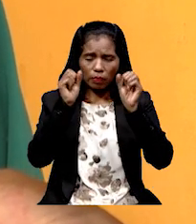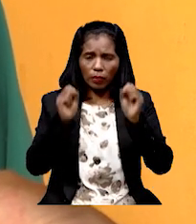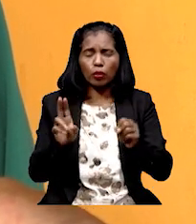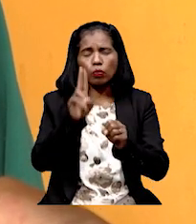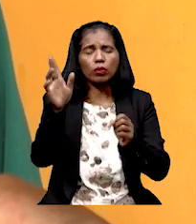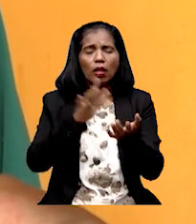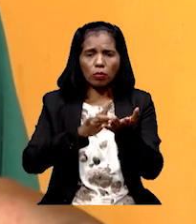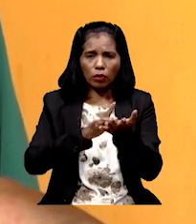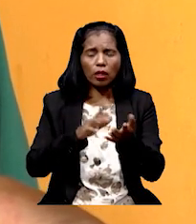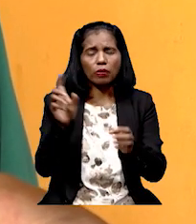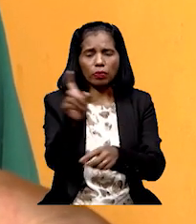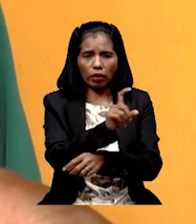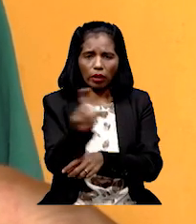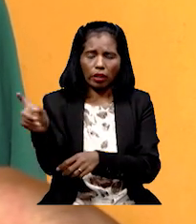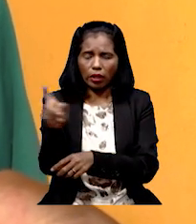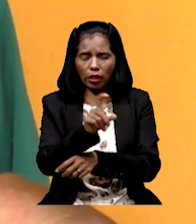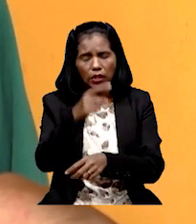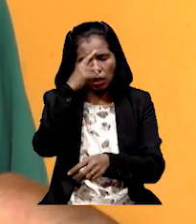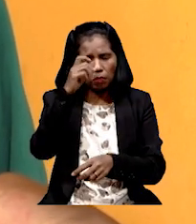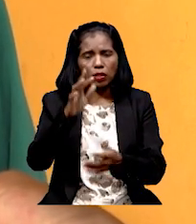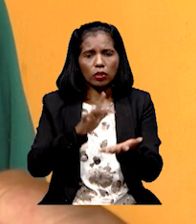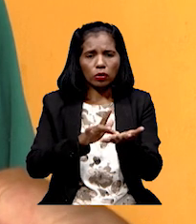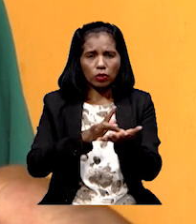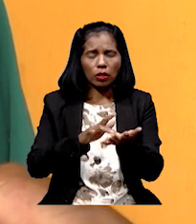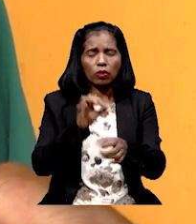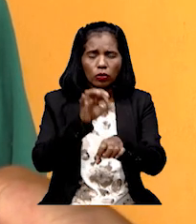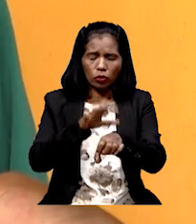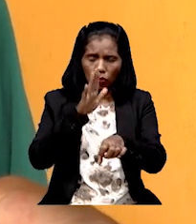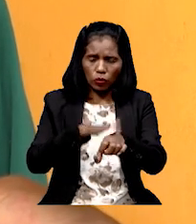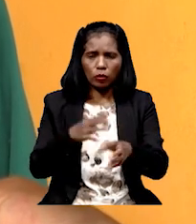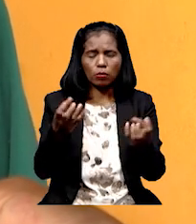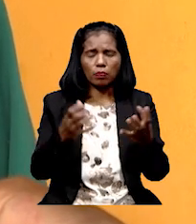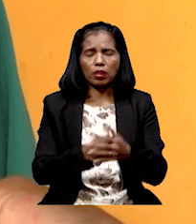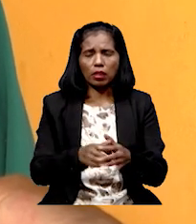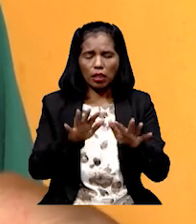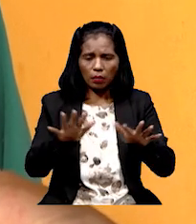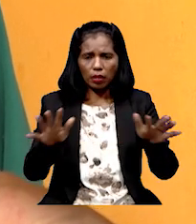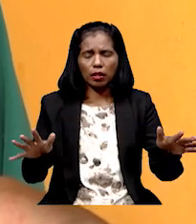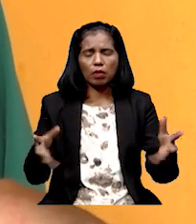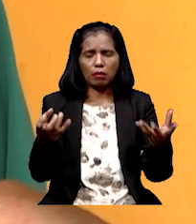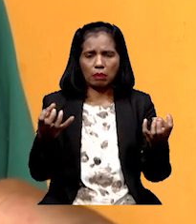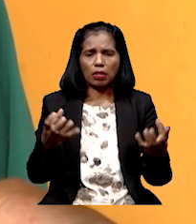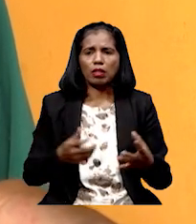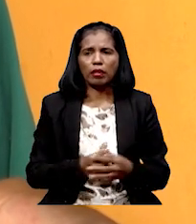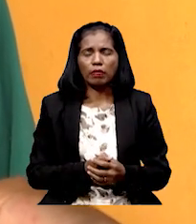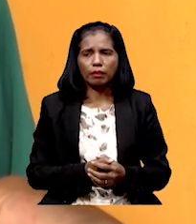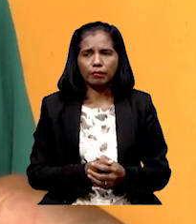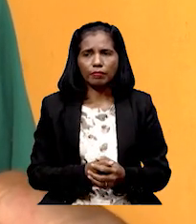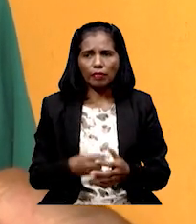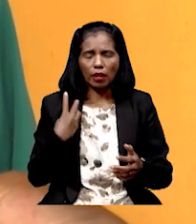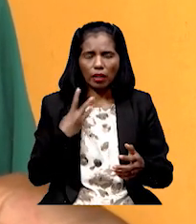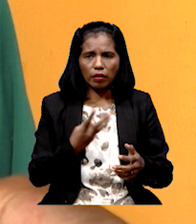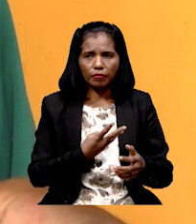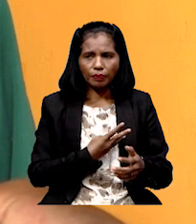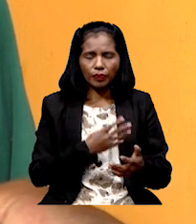rega. Tamba agora susuk mos barak ene labare kik mos barak la se zanos balete ne barak la limar. Itatu